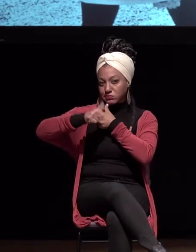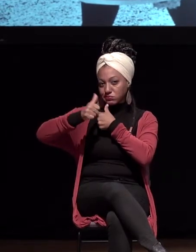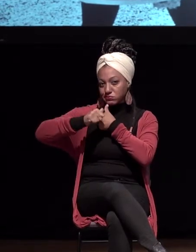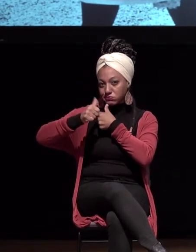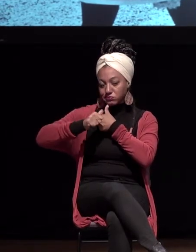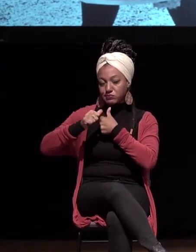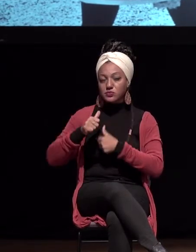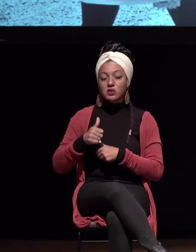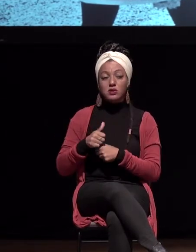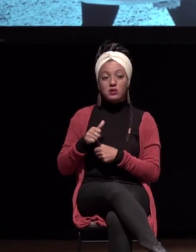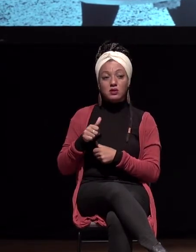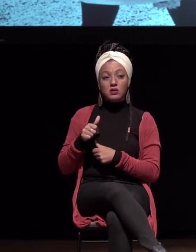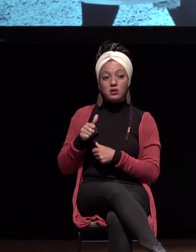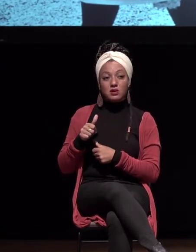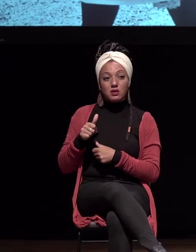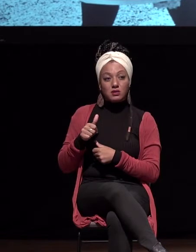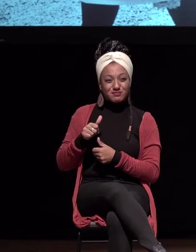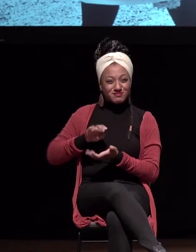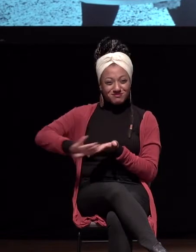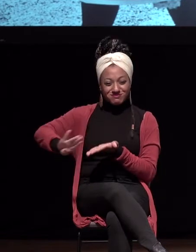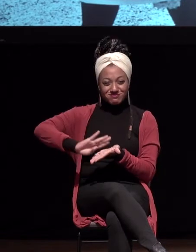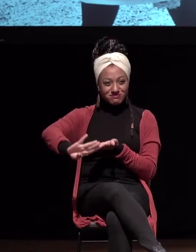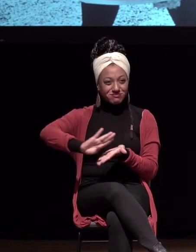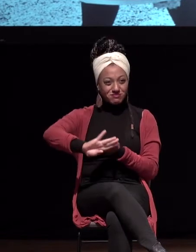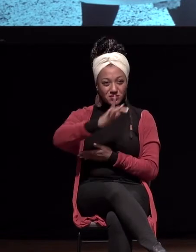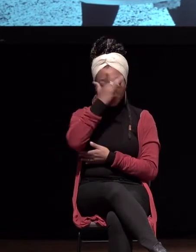de política de enfrentamento